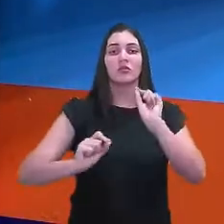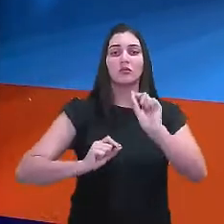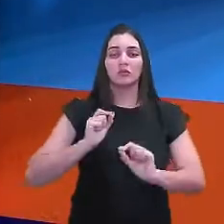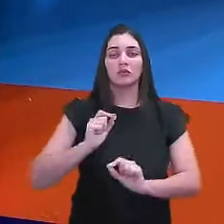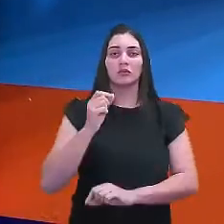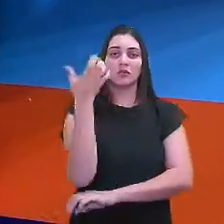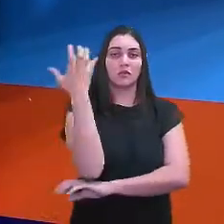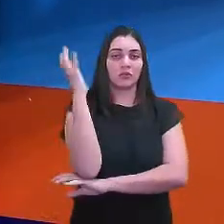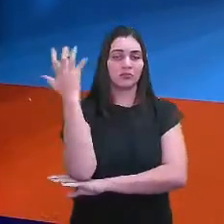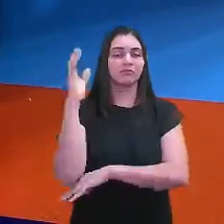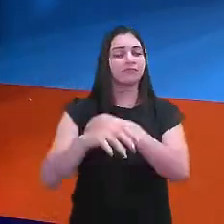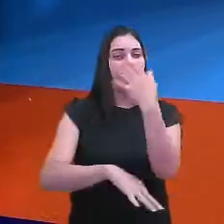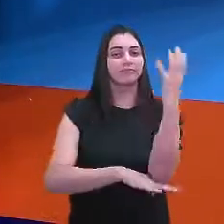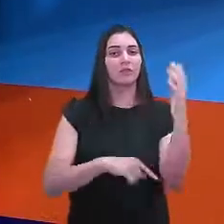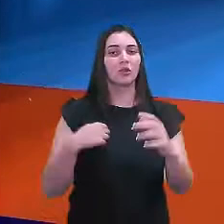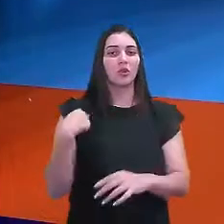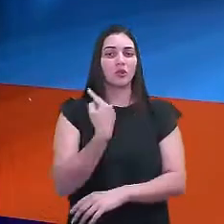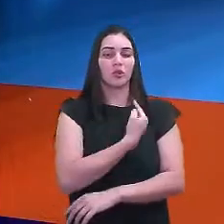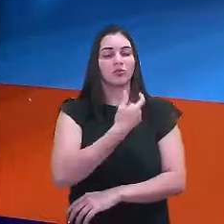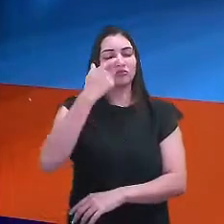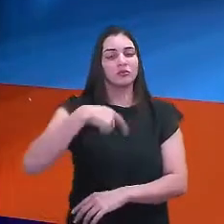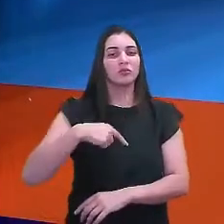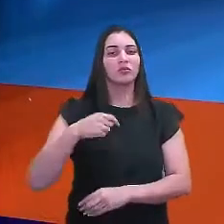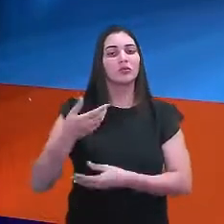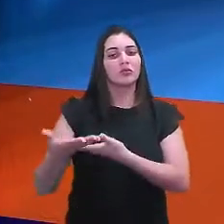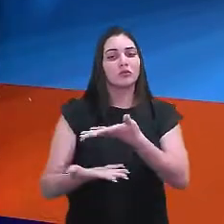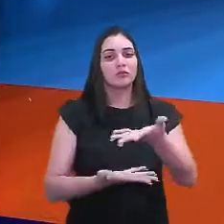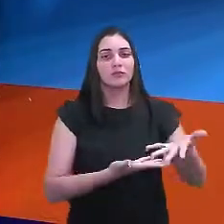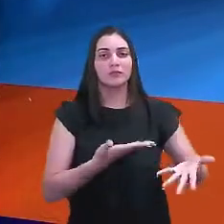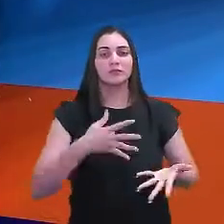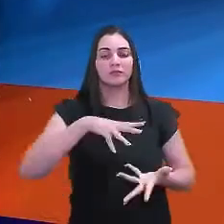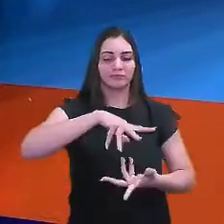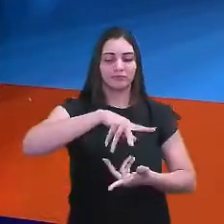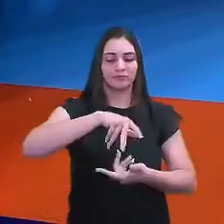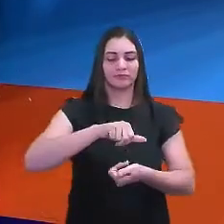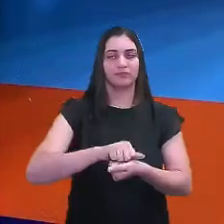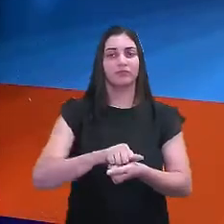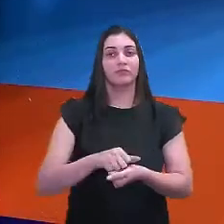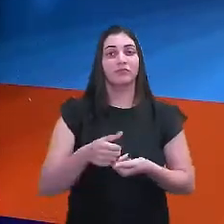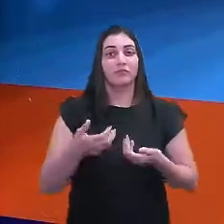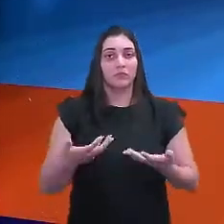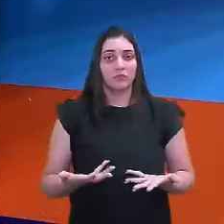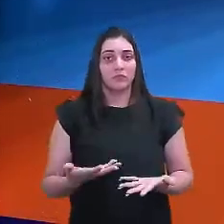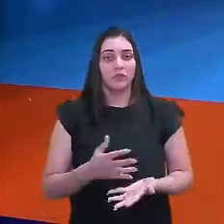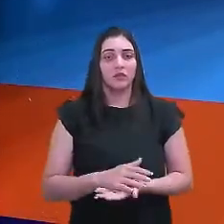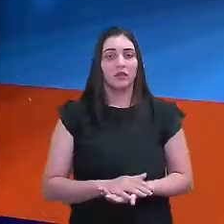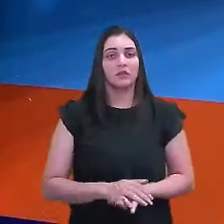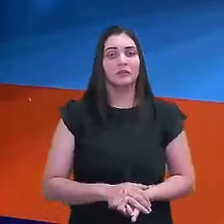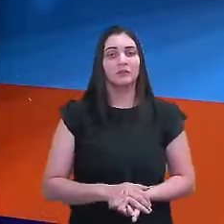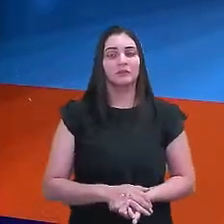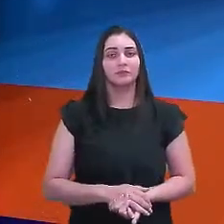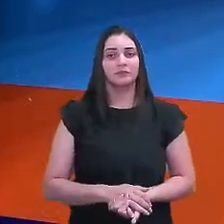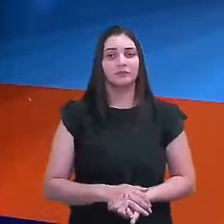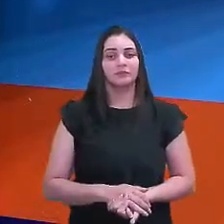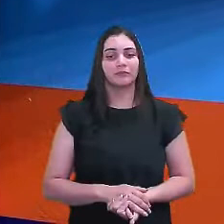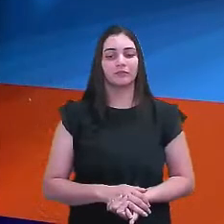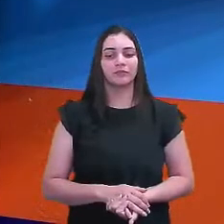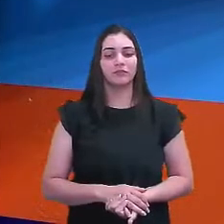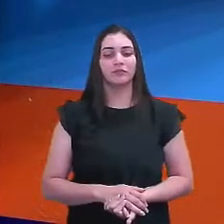nós somos natureza, nós fazemos parte do nosso planeta. E aí, vamos lá para nossas...